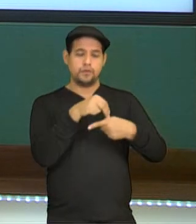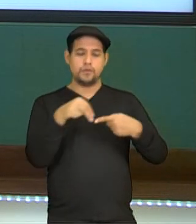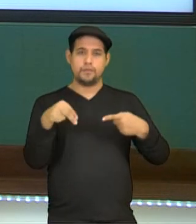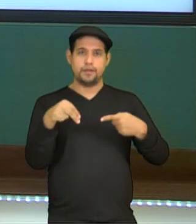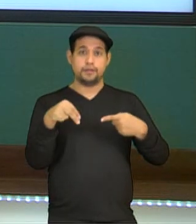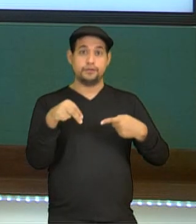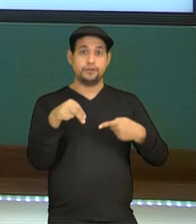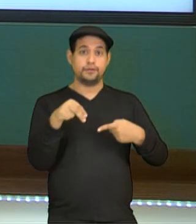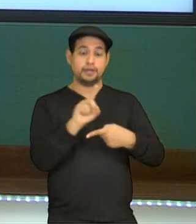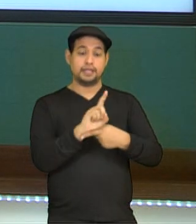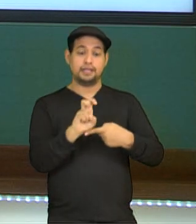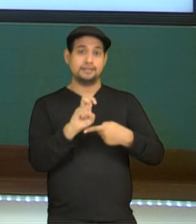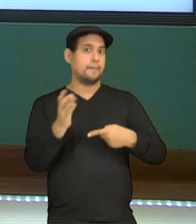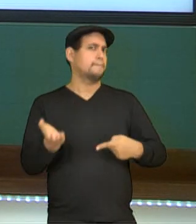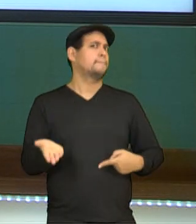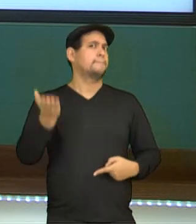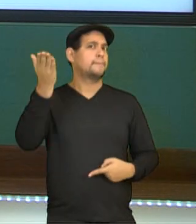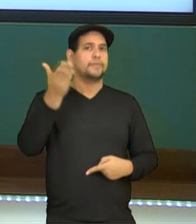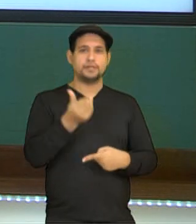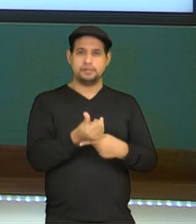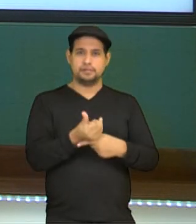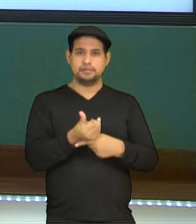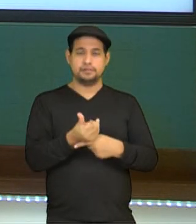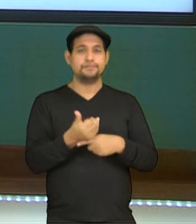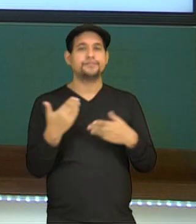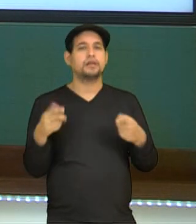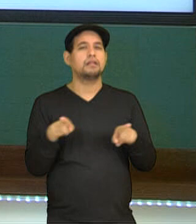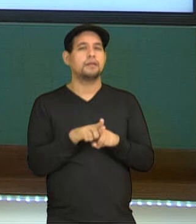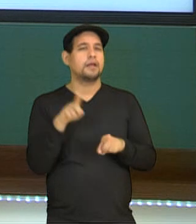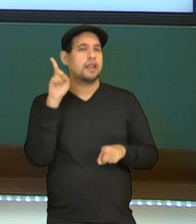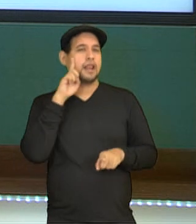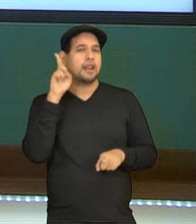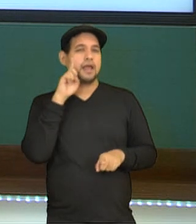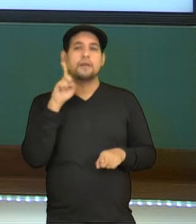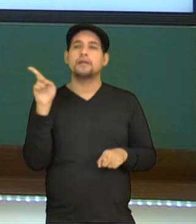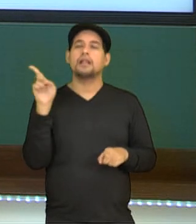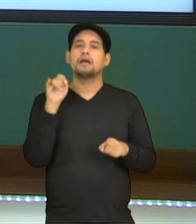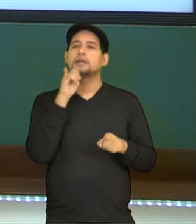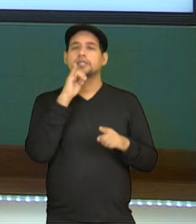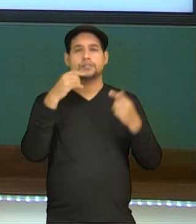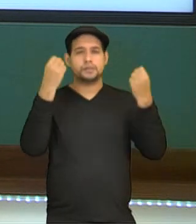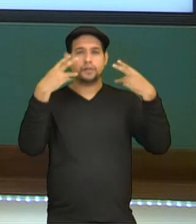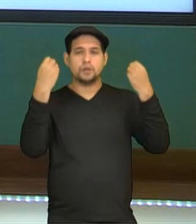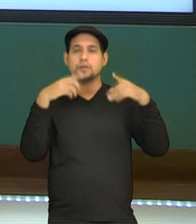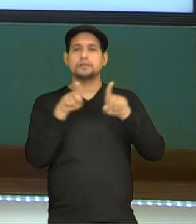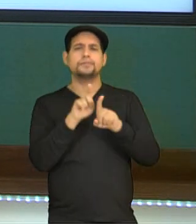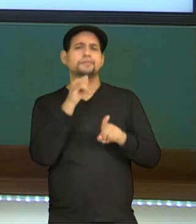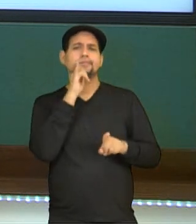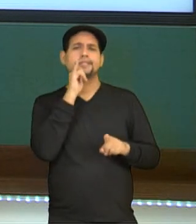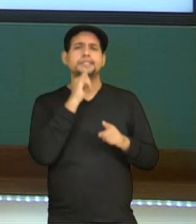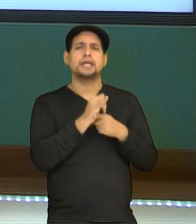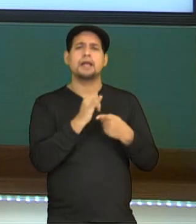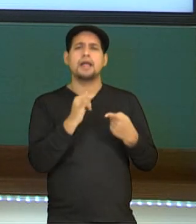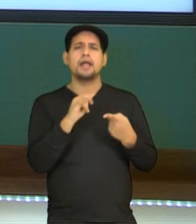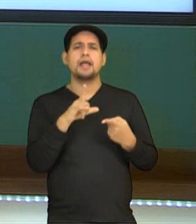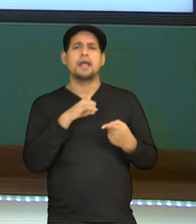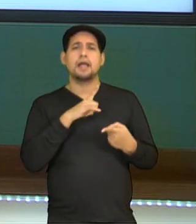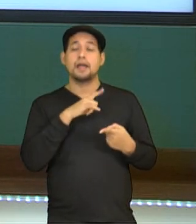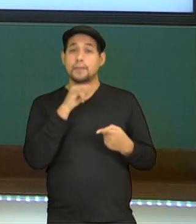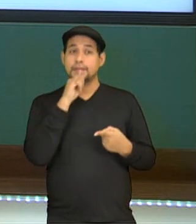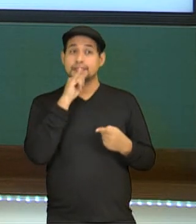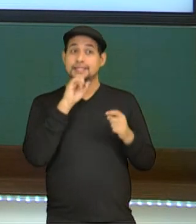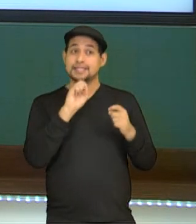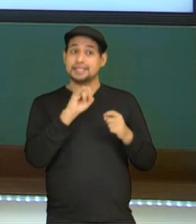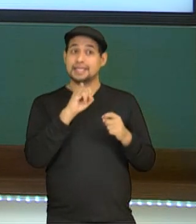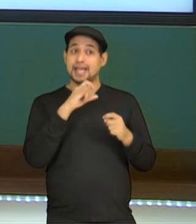O 15, ele é maior do que o 6. Então, lembrando lá da boquinha do jacaré, né? Então, quando ela tá, essa partezinha, quando ela tá